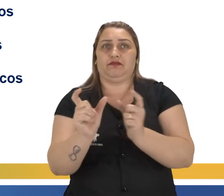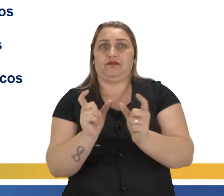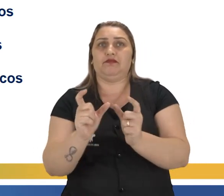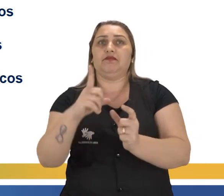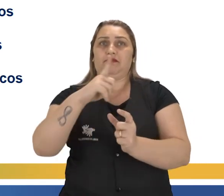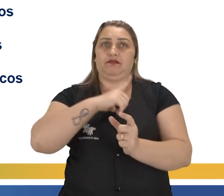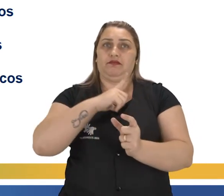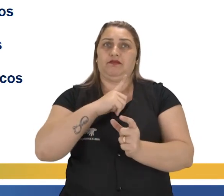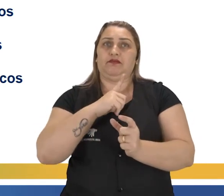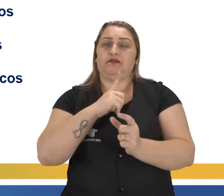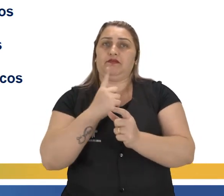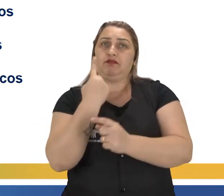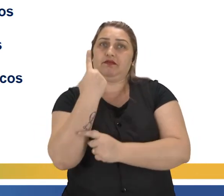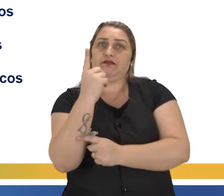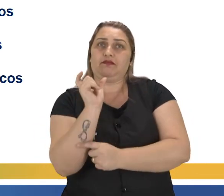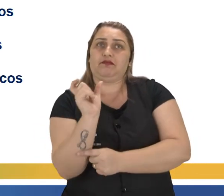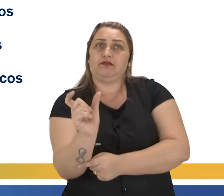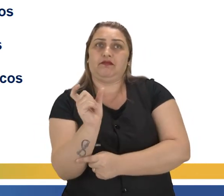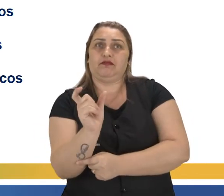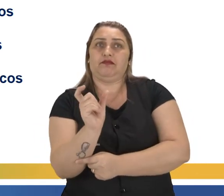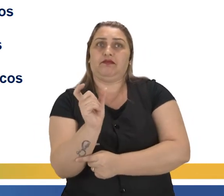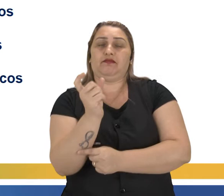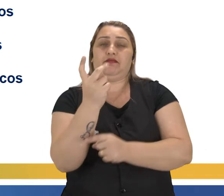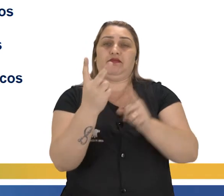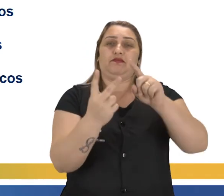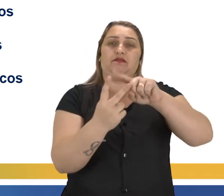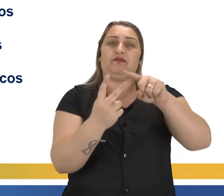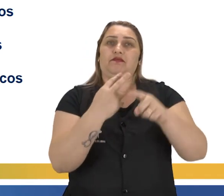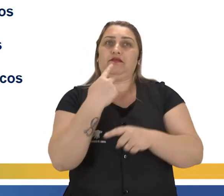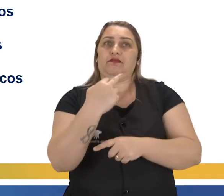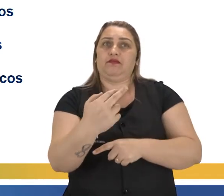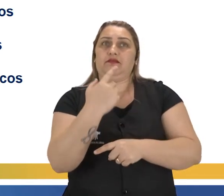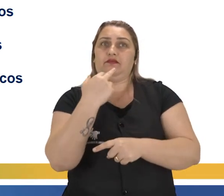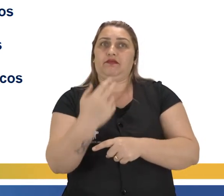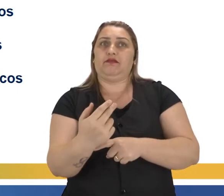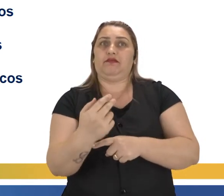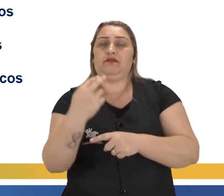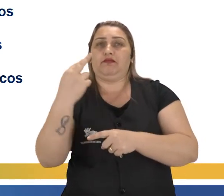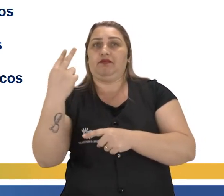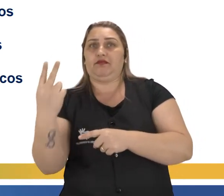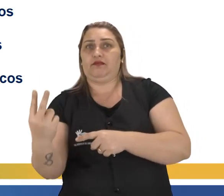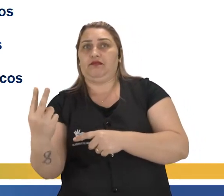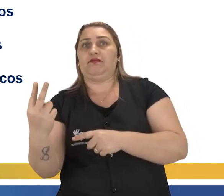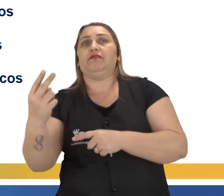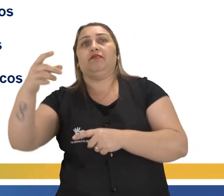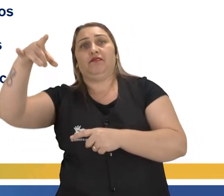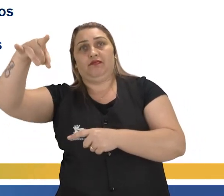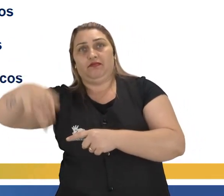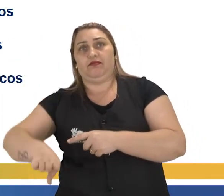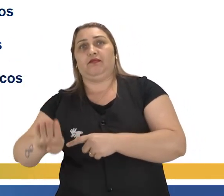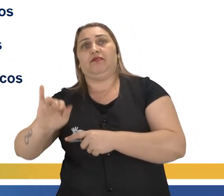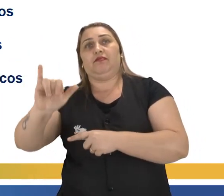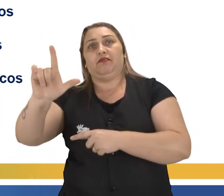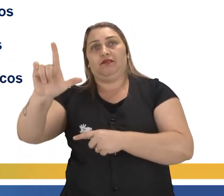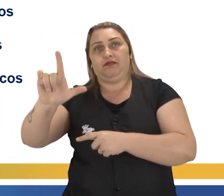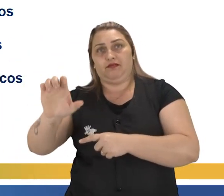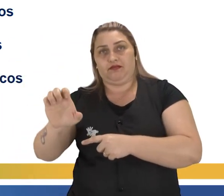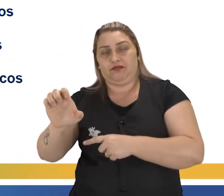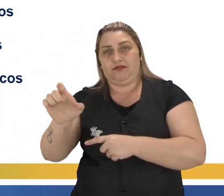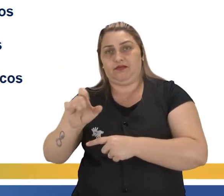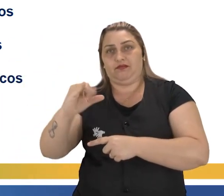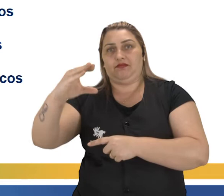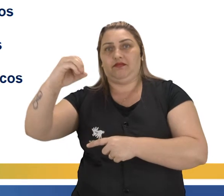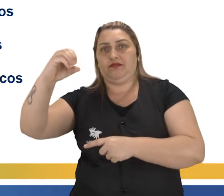palavras que têm uma palavra em idioma e dos em outro. Foi a última que acabamos de ver. São